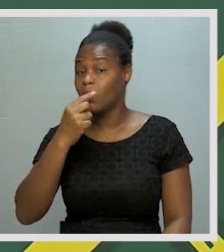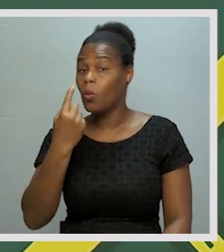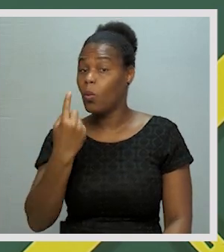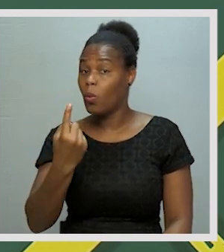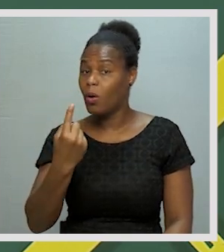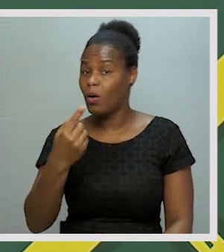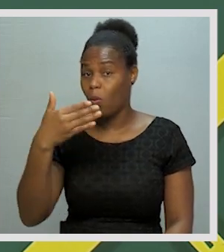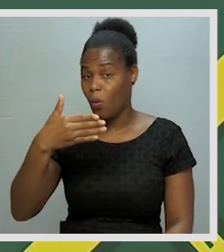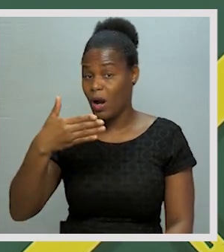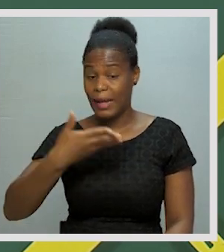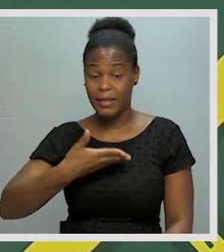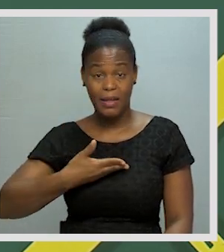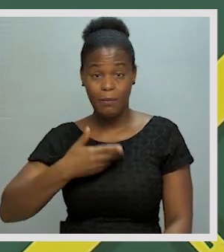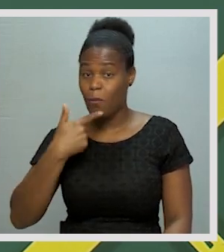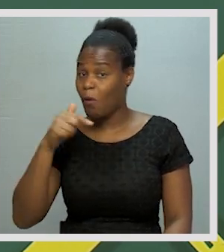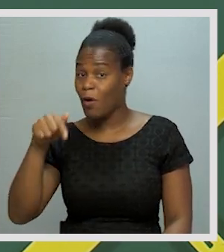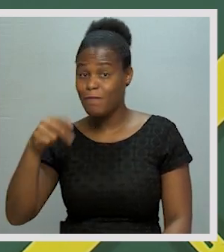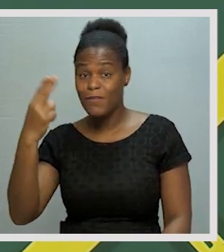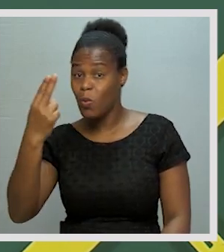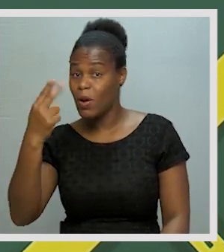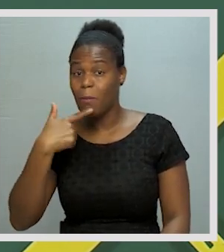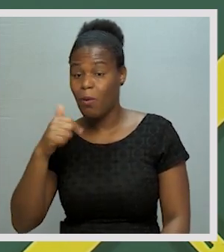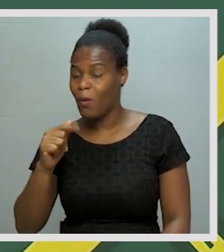trocar isto para o branco.